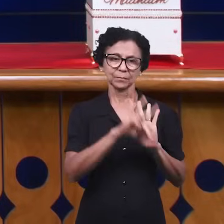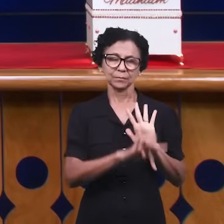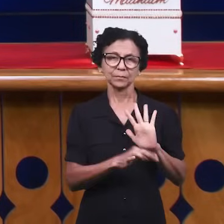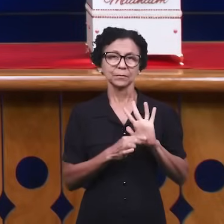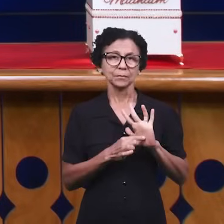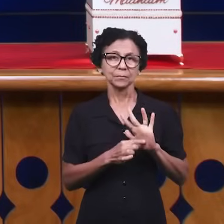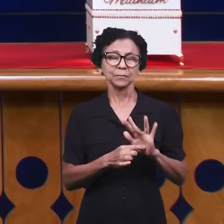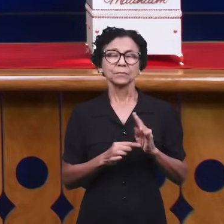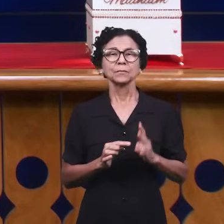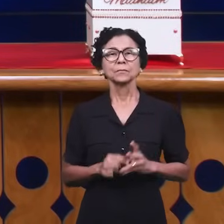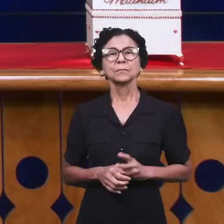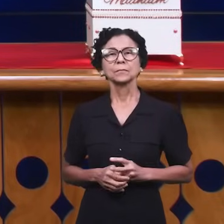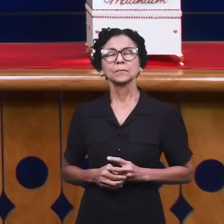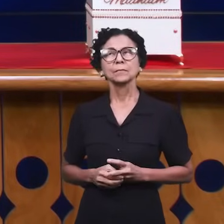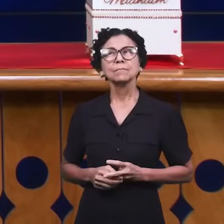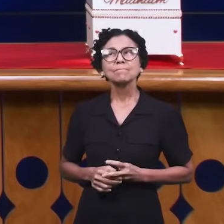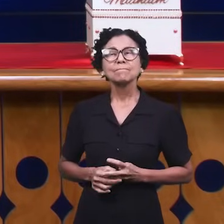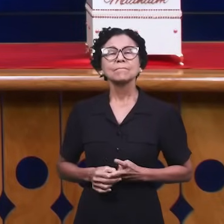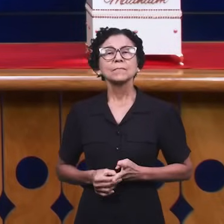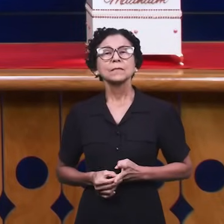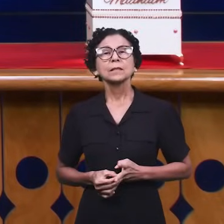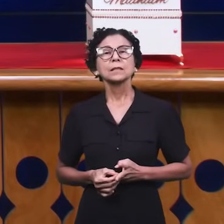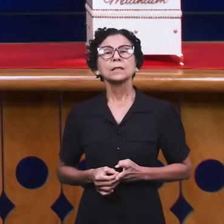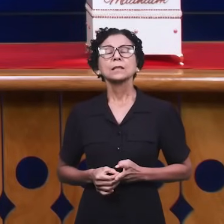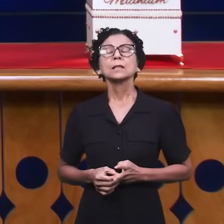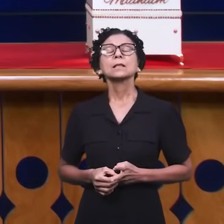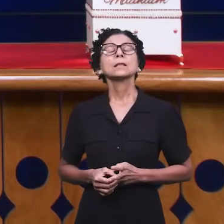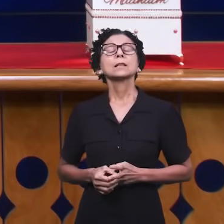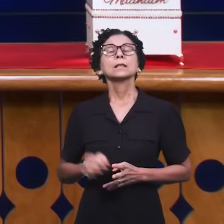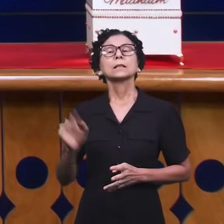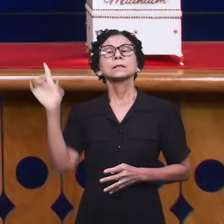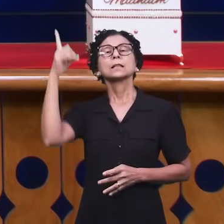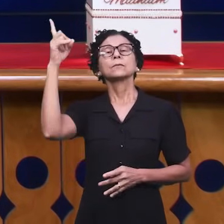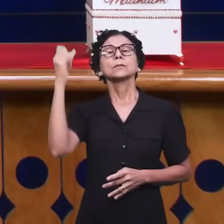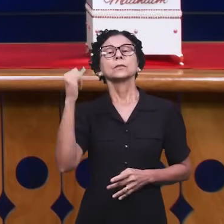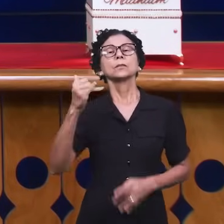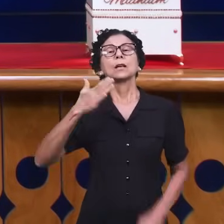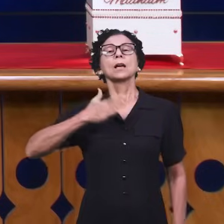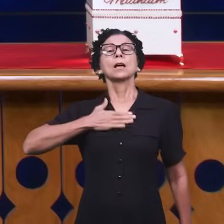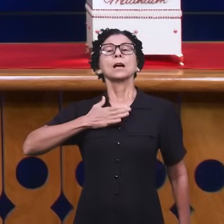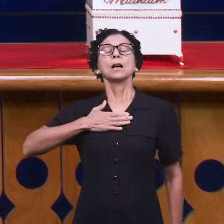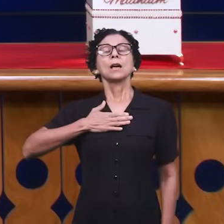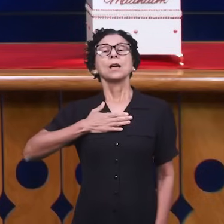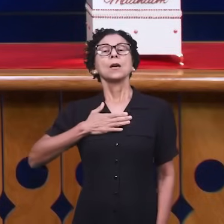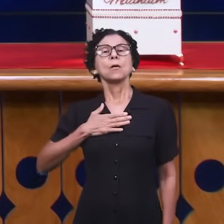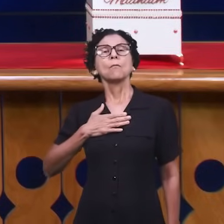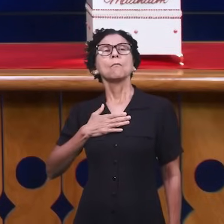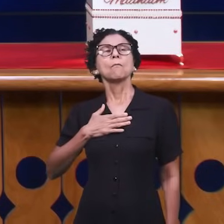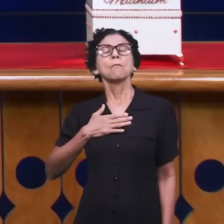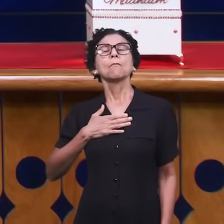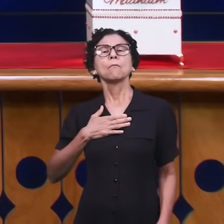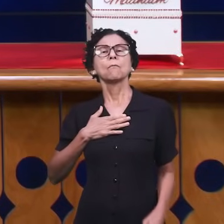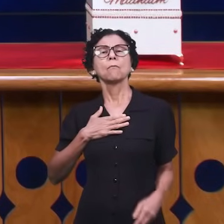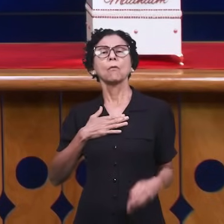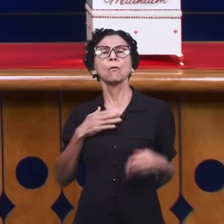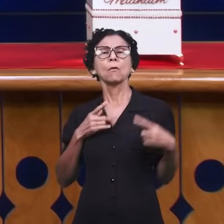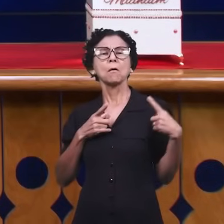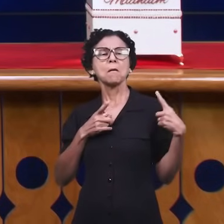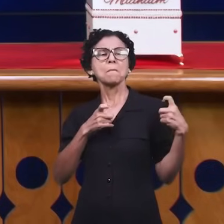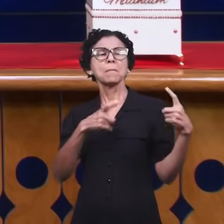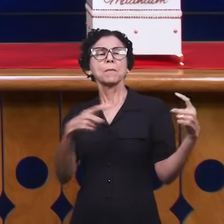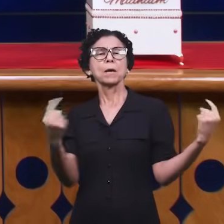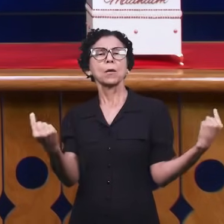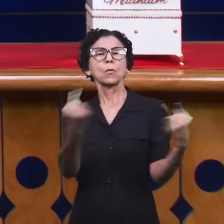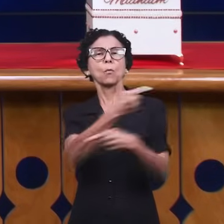se prontificou. Ele falou, eu vou lutar contra esse gigante. E até tentaram